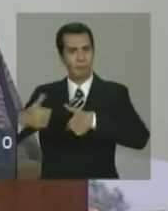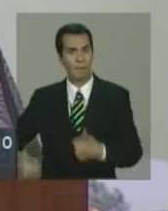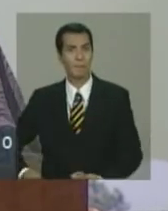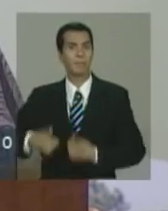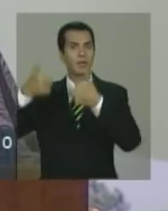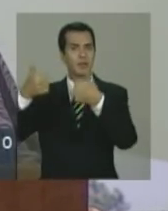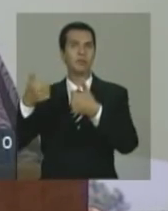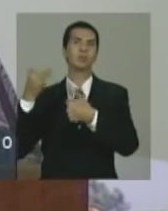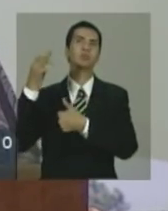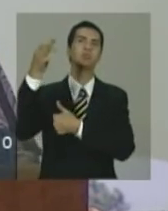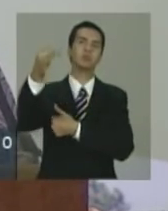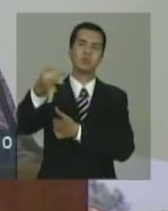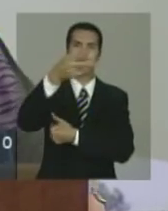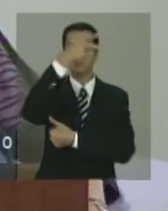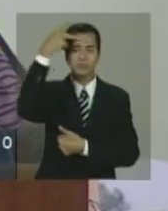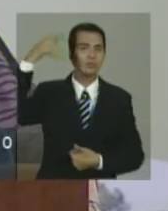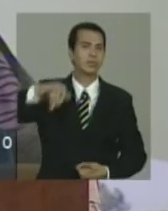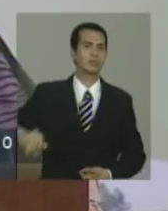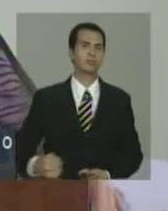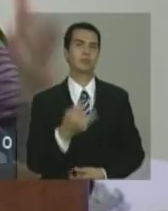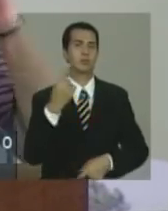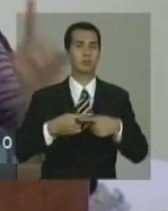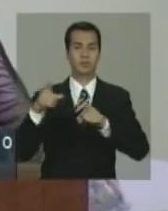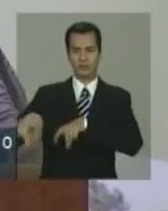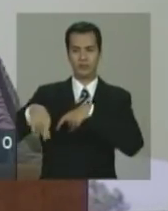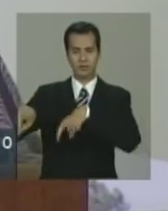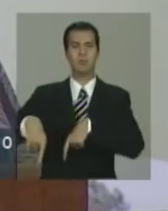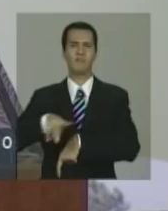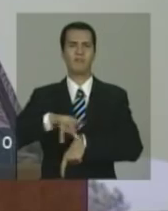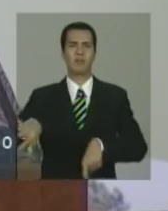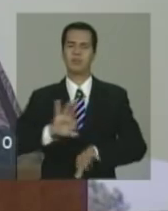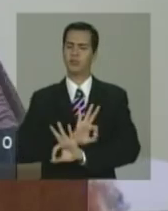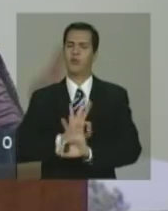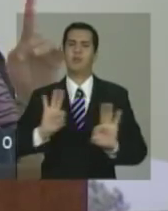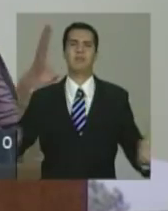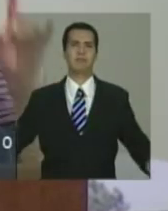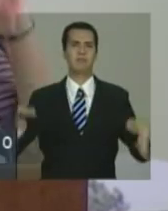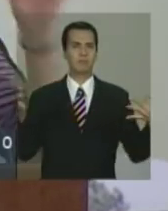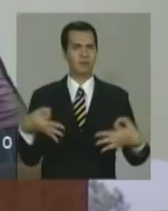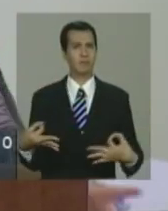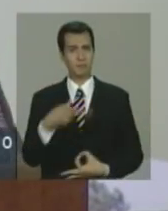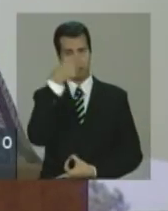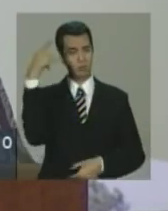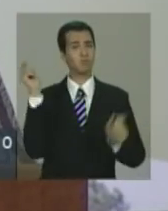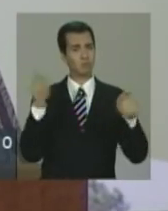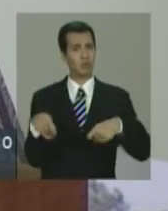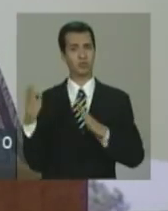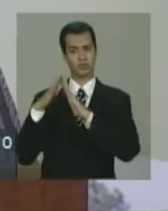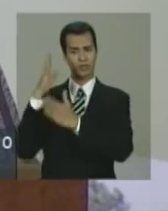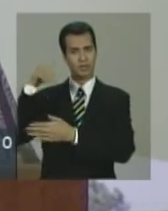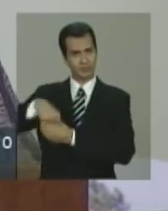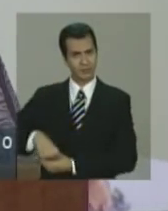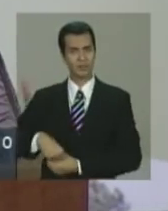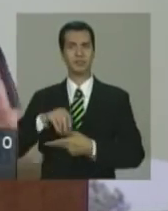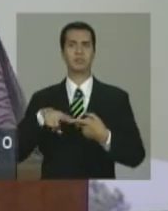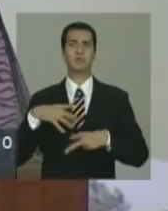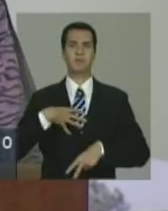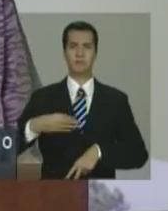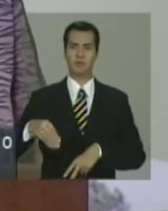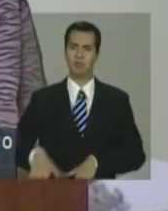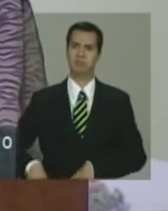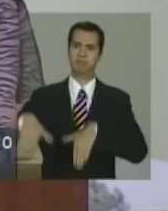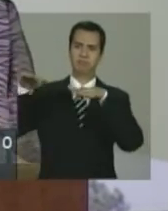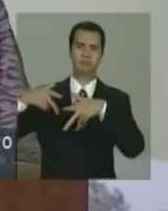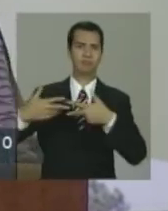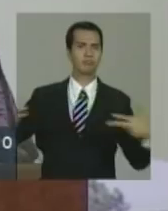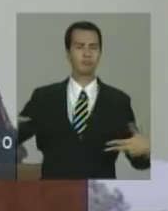garantindo que ele será um lugar digno de qualidade para se morar e que se criar os filhos. Eu acho